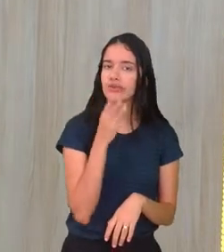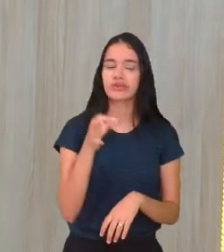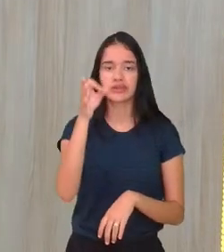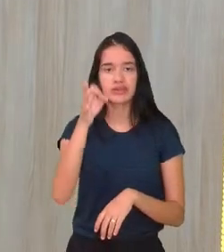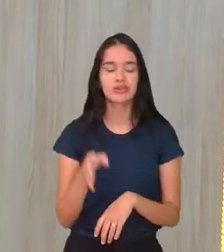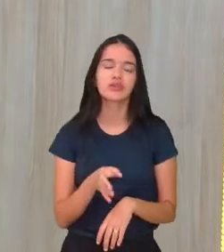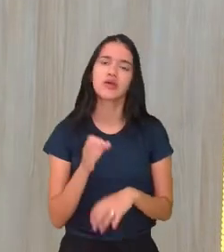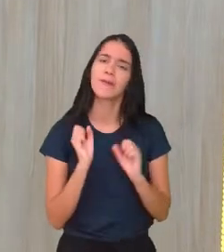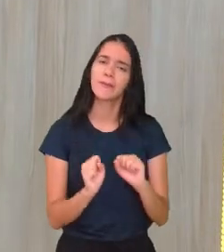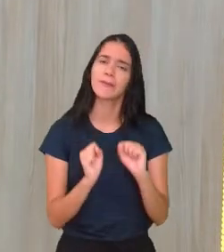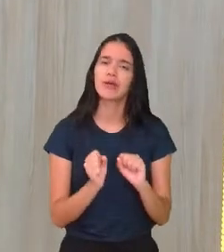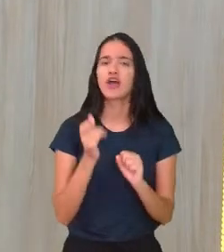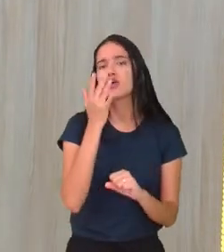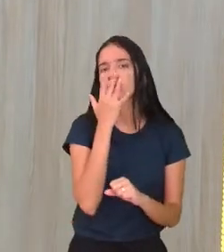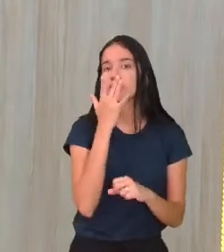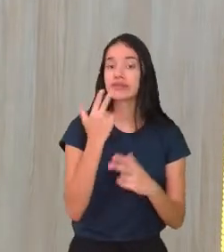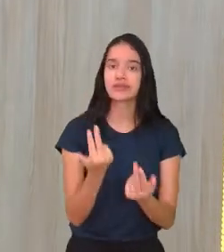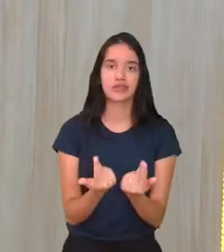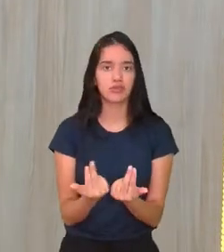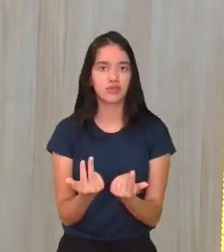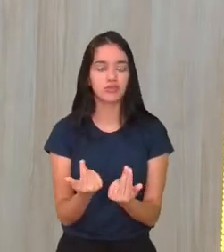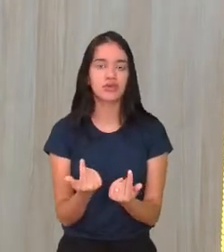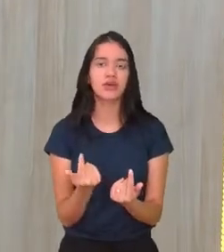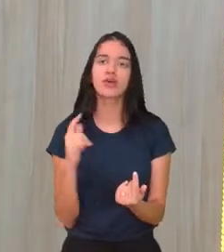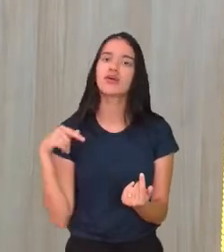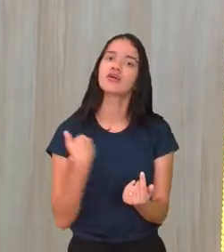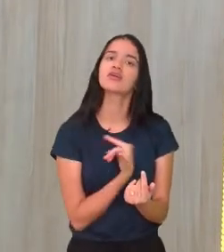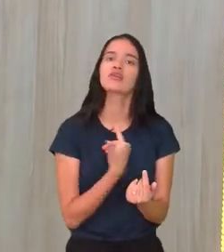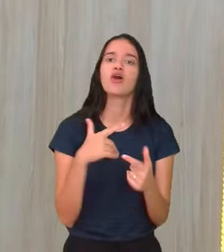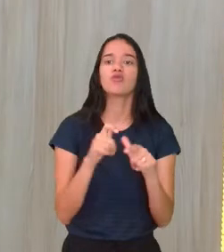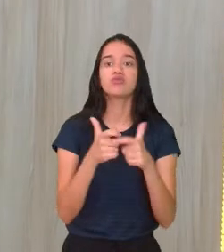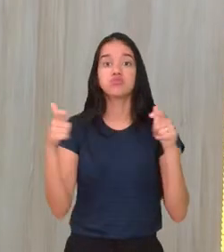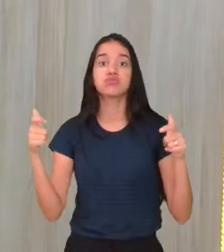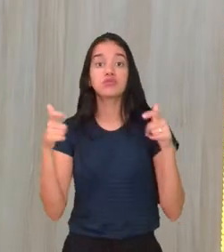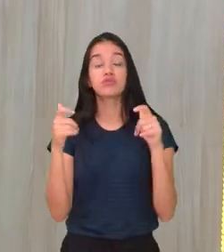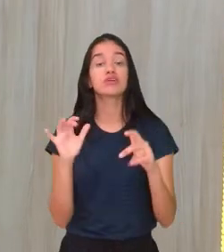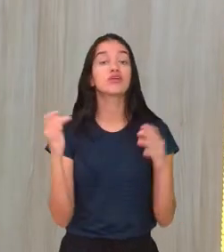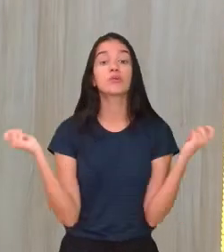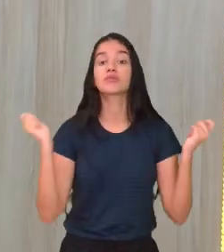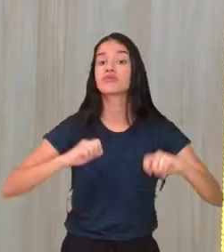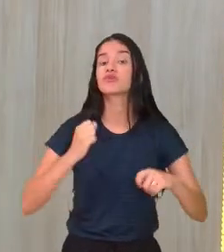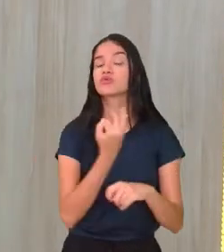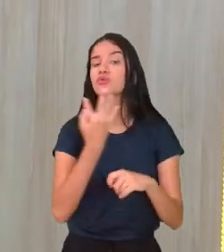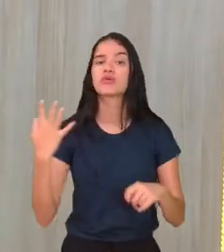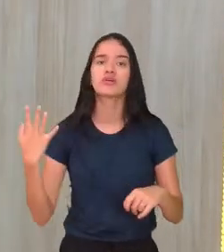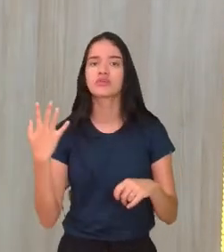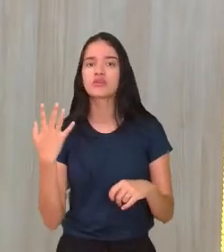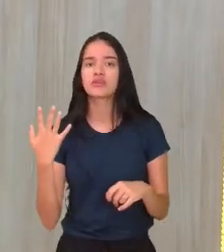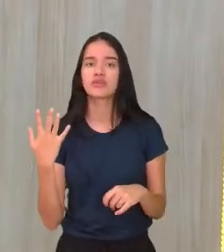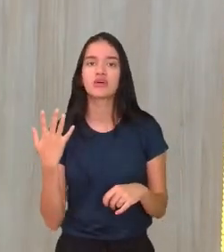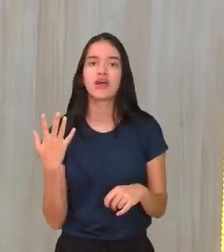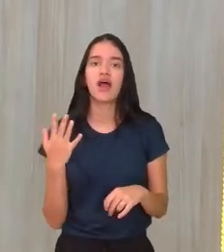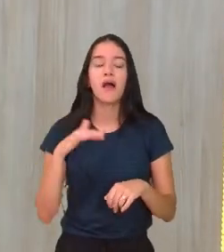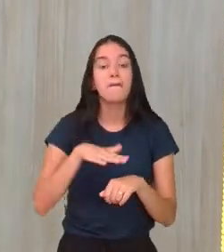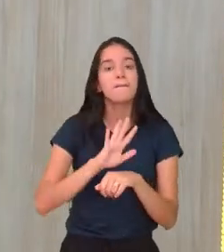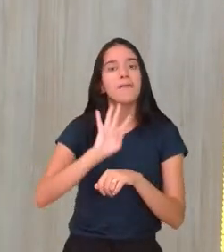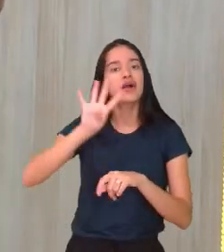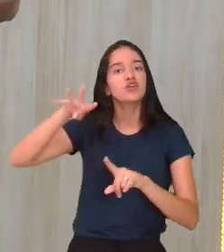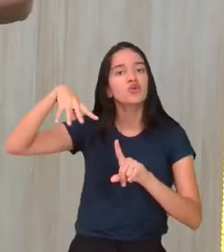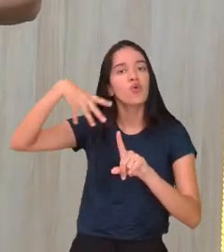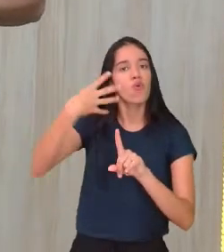certo? Podia pegar as cores iguais, a gente já aumentou aqui em quantas possibilidades? Aumentamos em mais